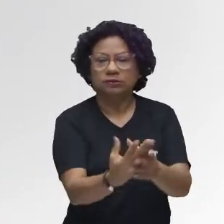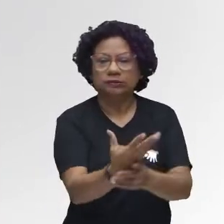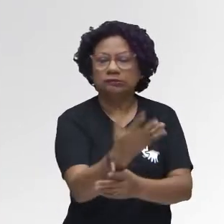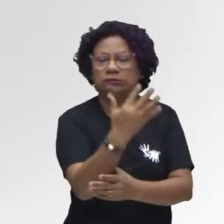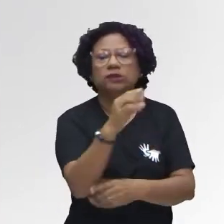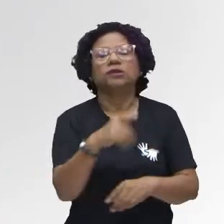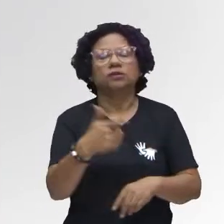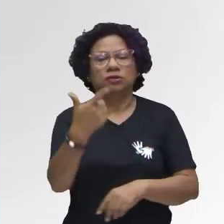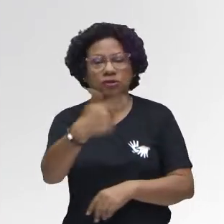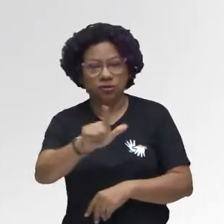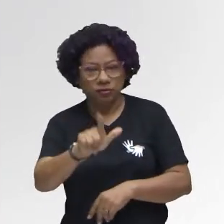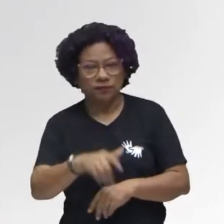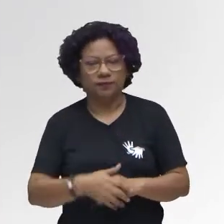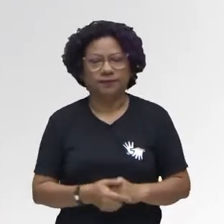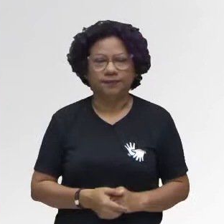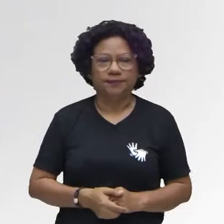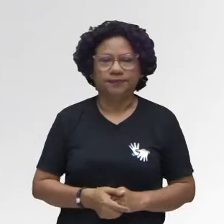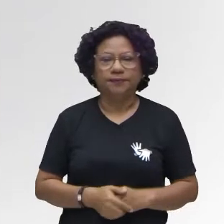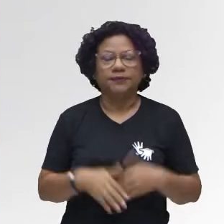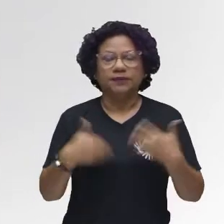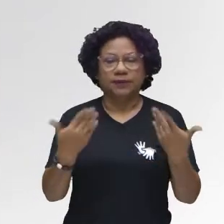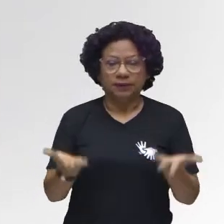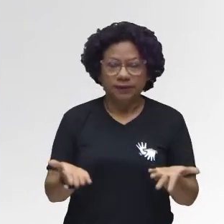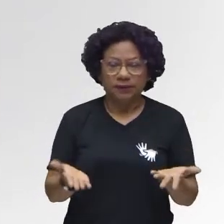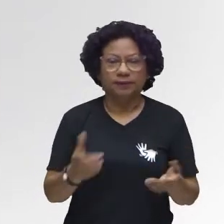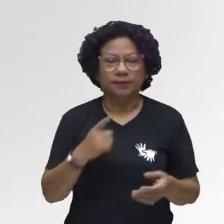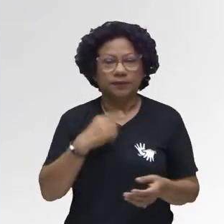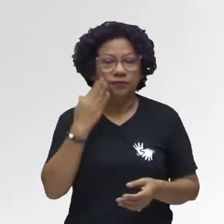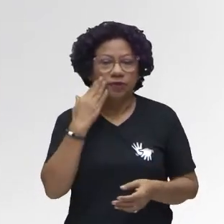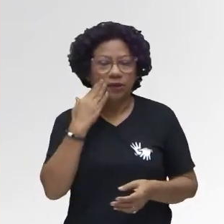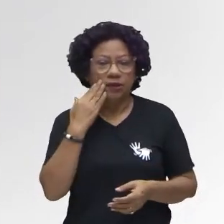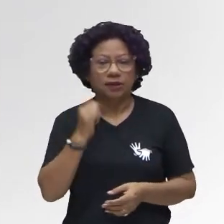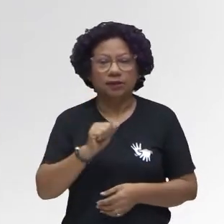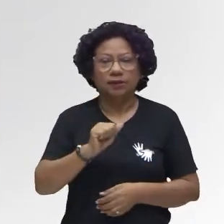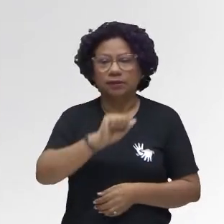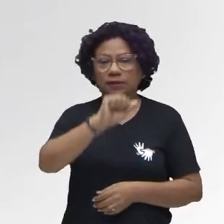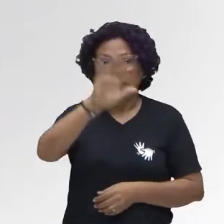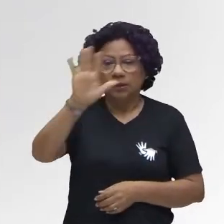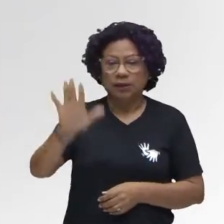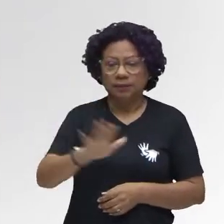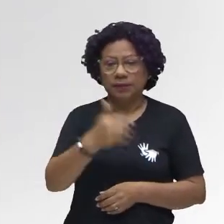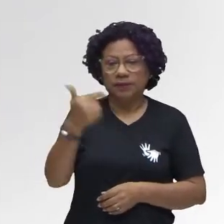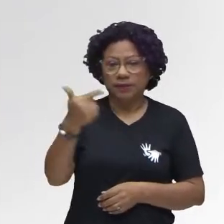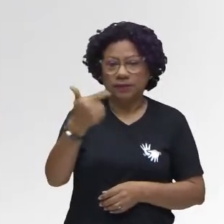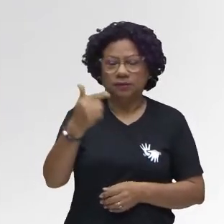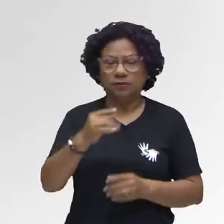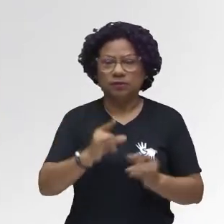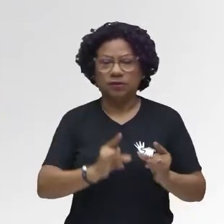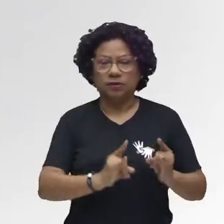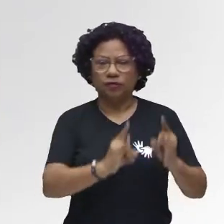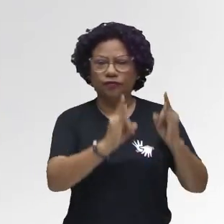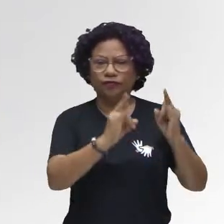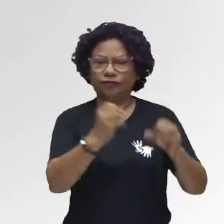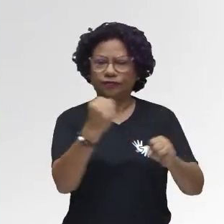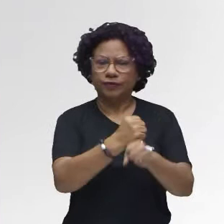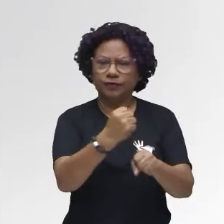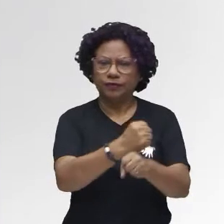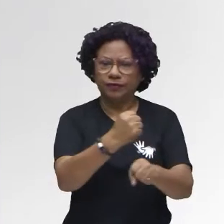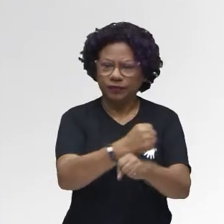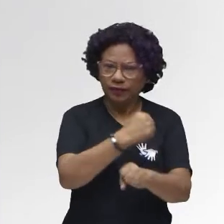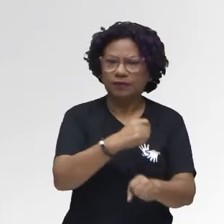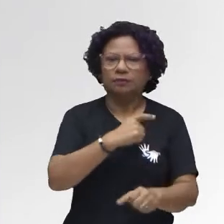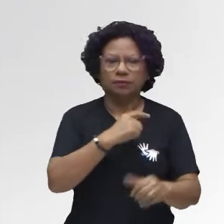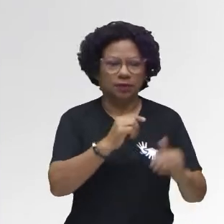de maior porte. Tá? Ao lado a gente tem a indústria da construção, que é a construção civil, ou seja, as